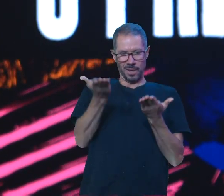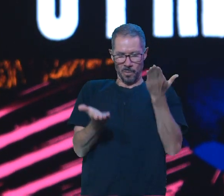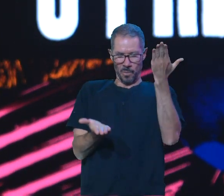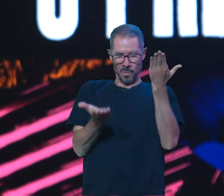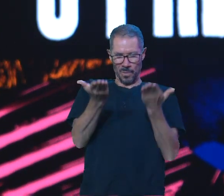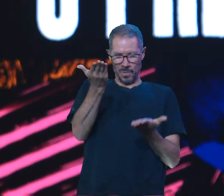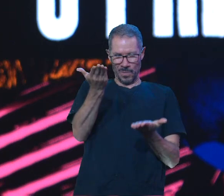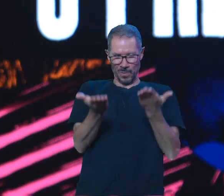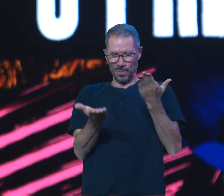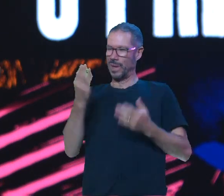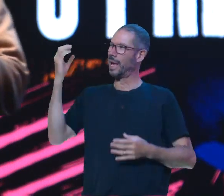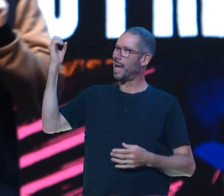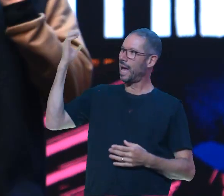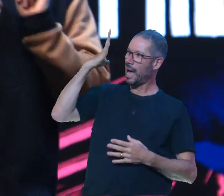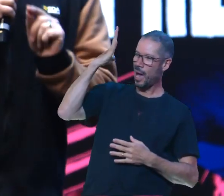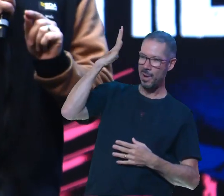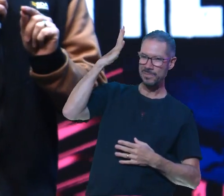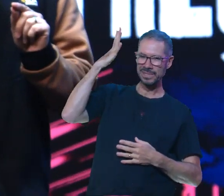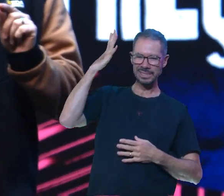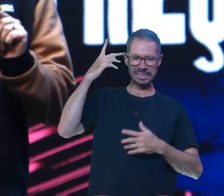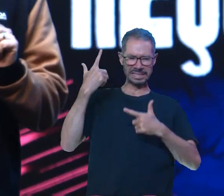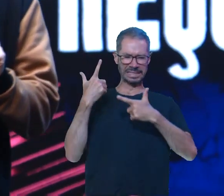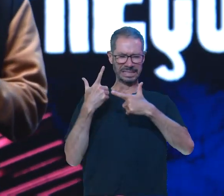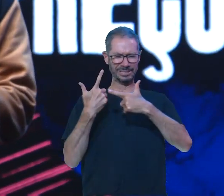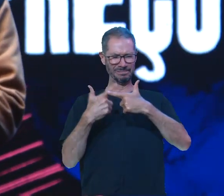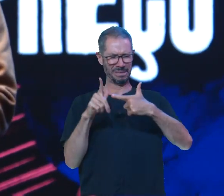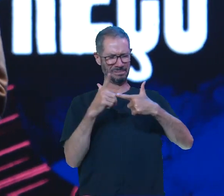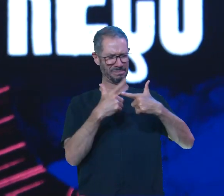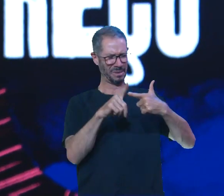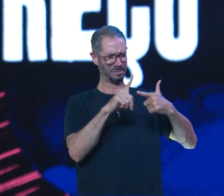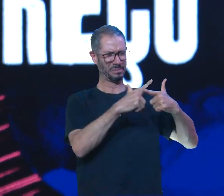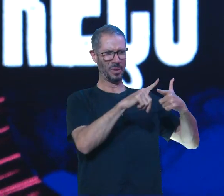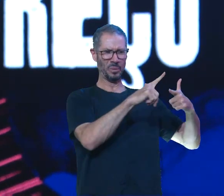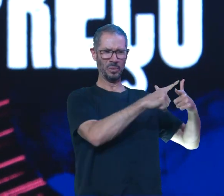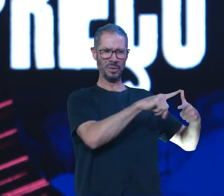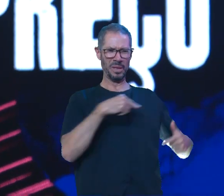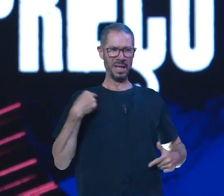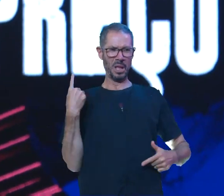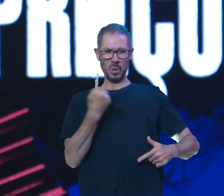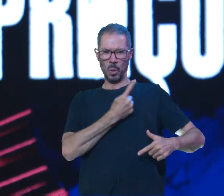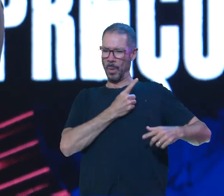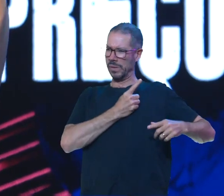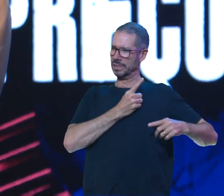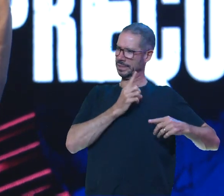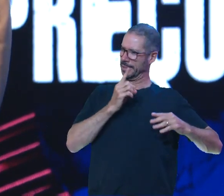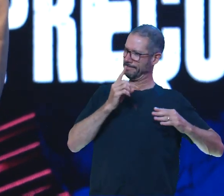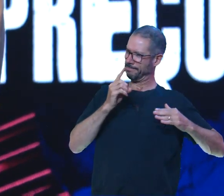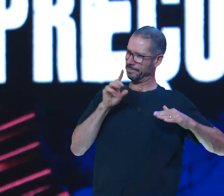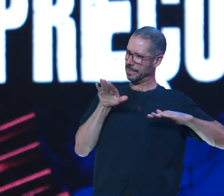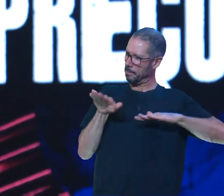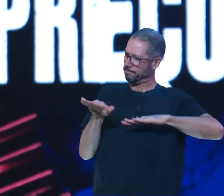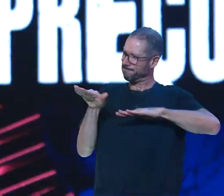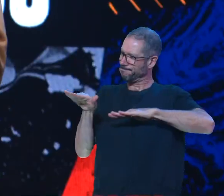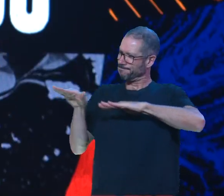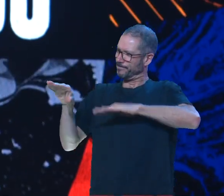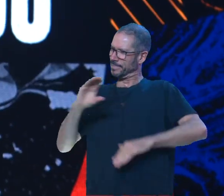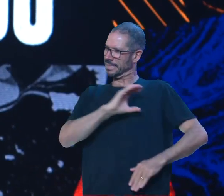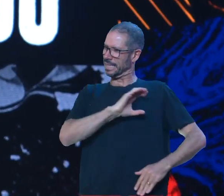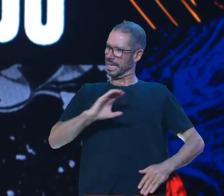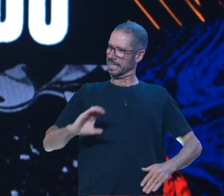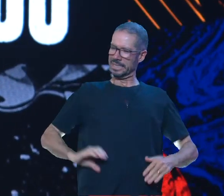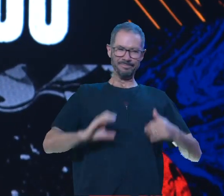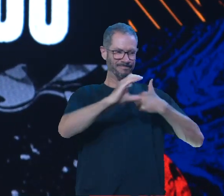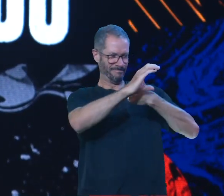bênção. Esse é um grande problema. Em meio à nossa caminhada cristã, o problema é que